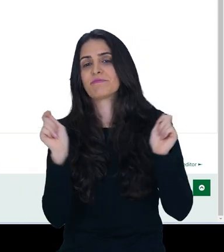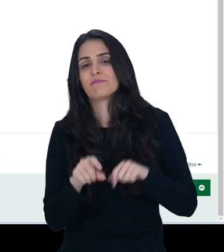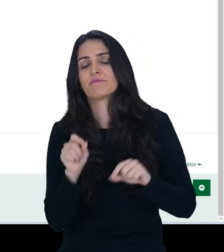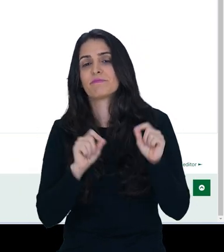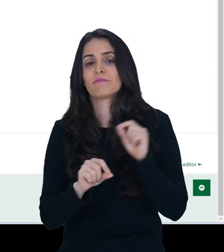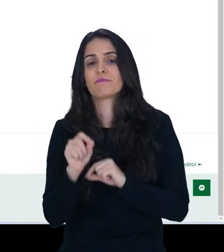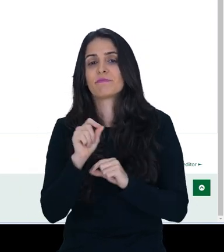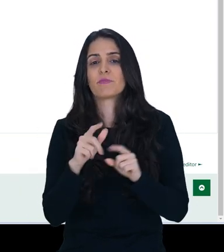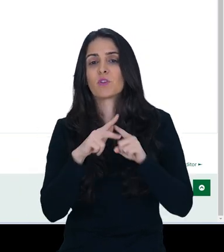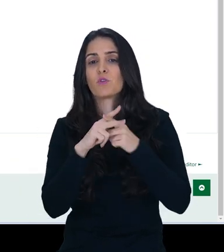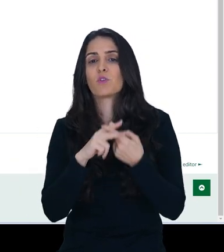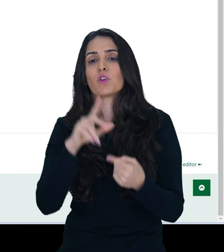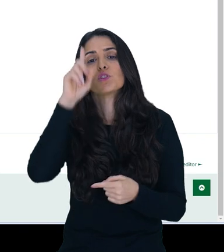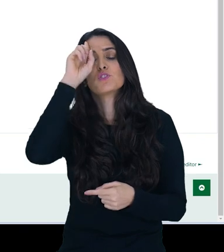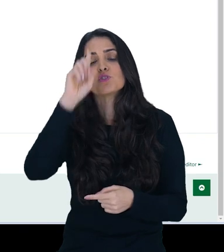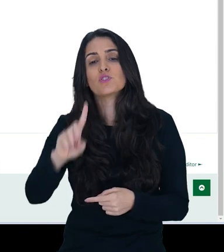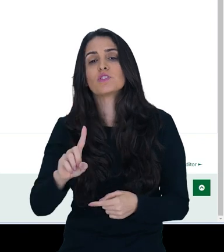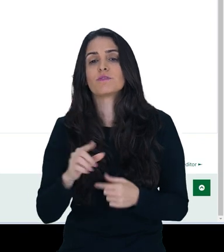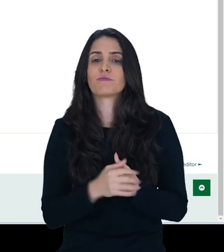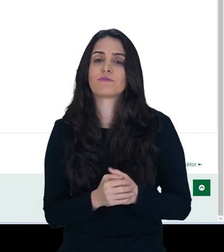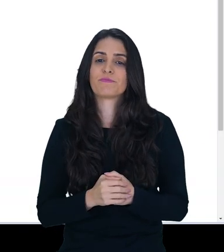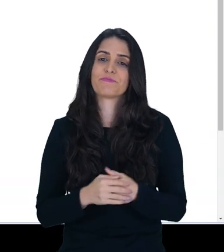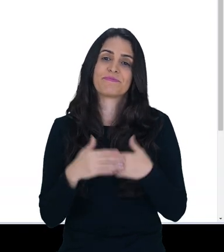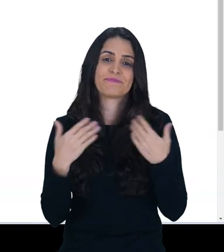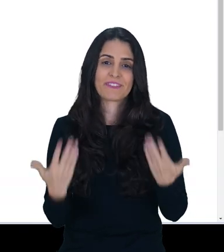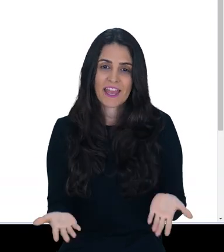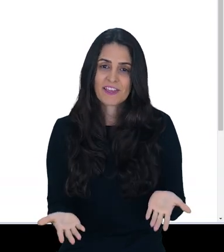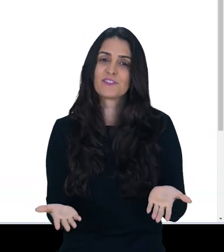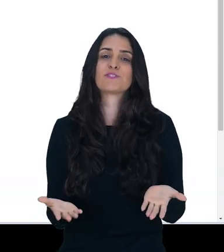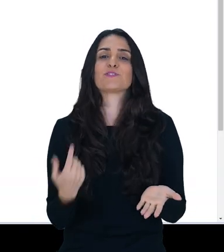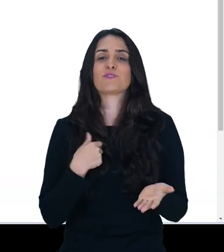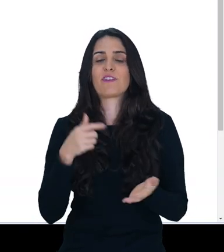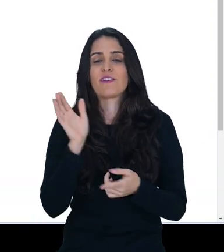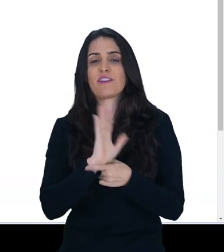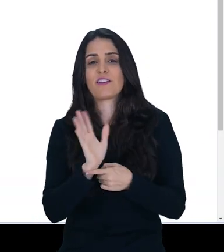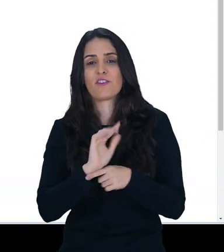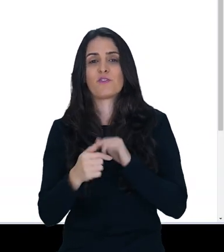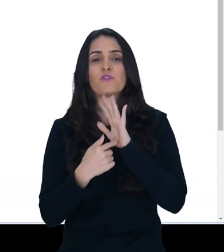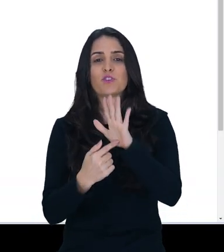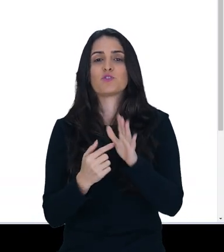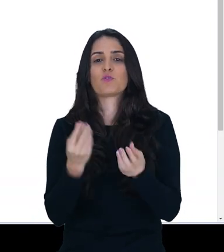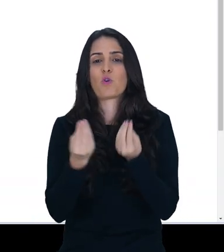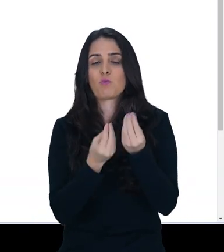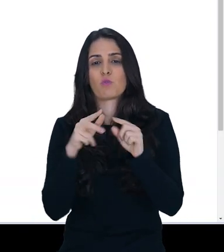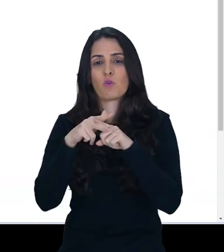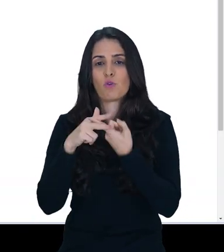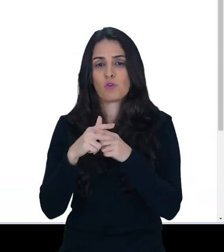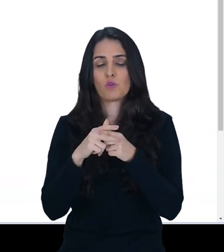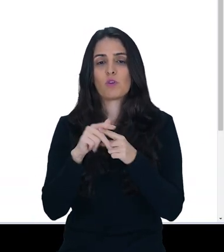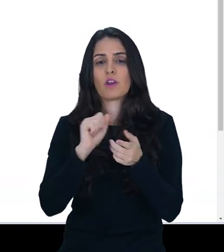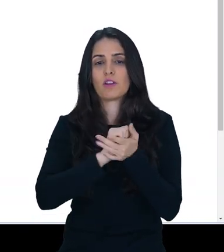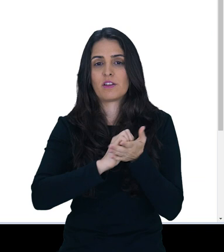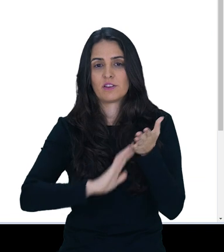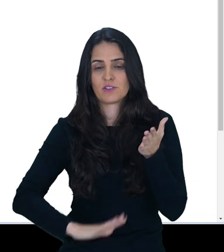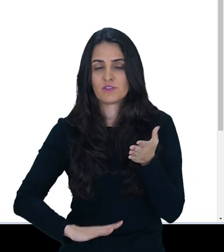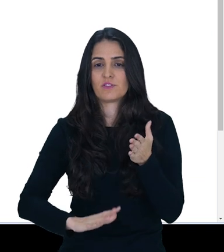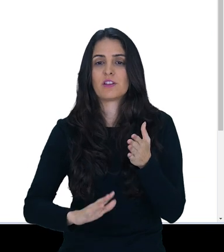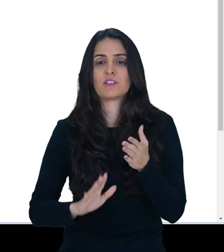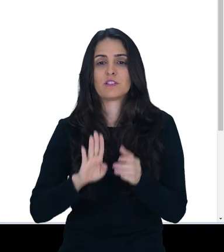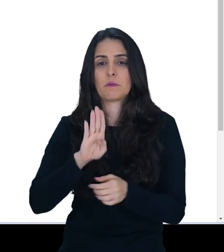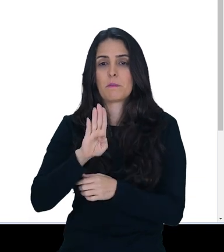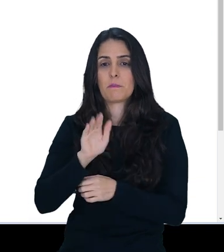a possibilidade de configurar uma data dessa forma Então é isso essa é a configuração da nossa atividade